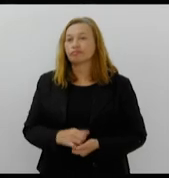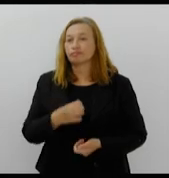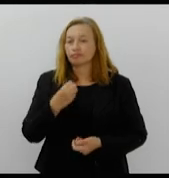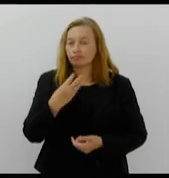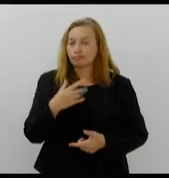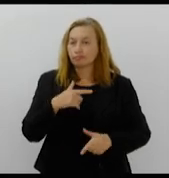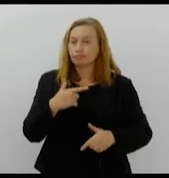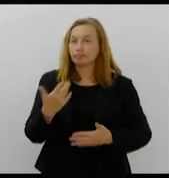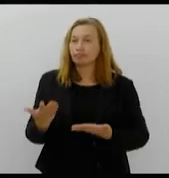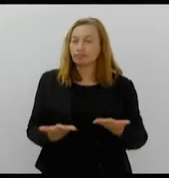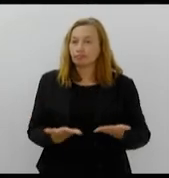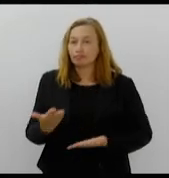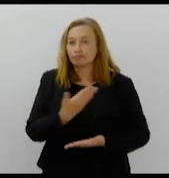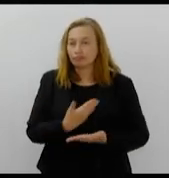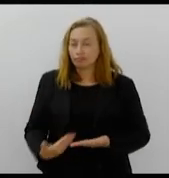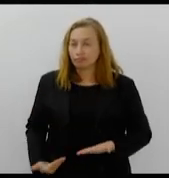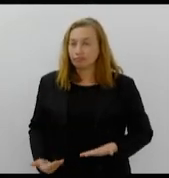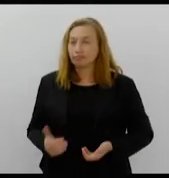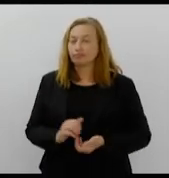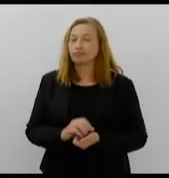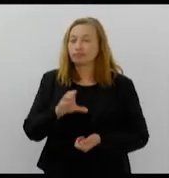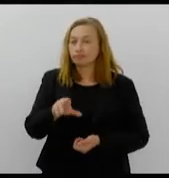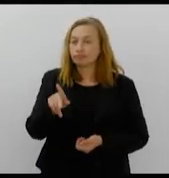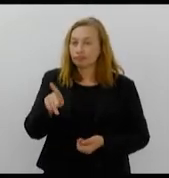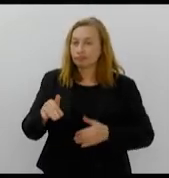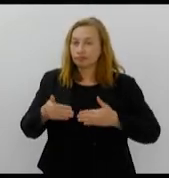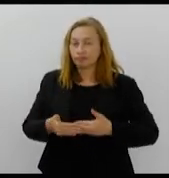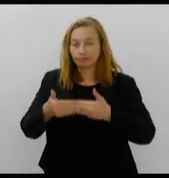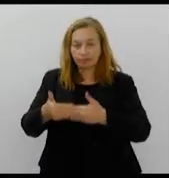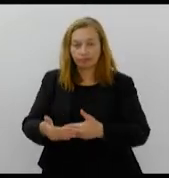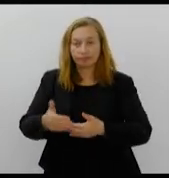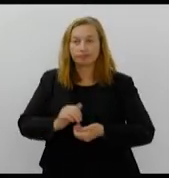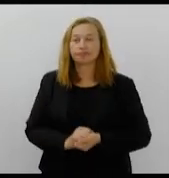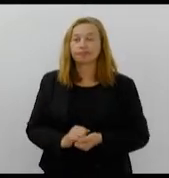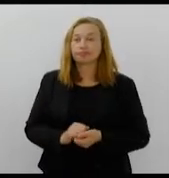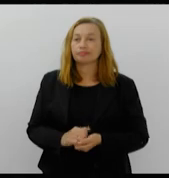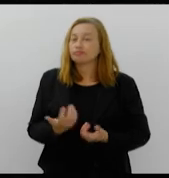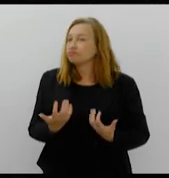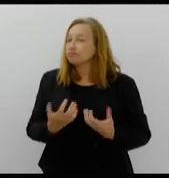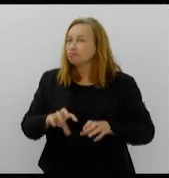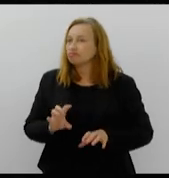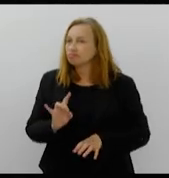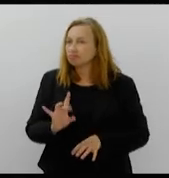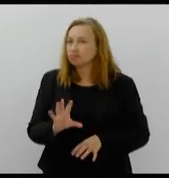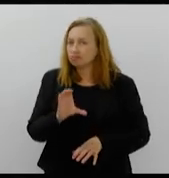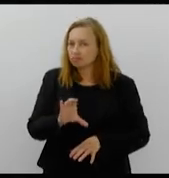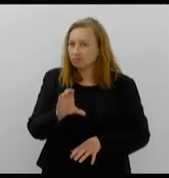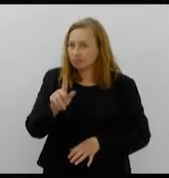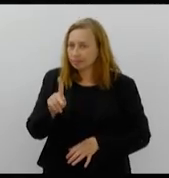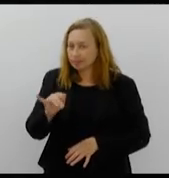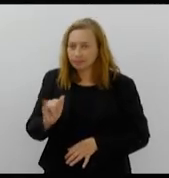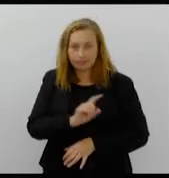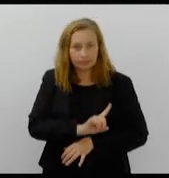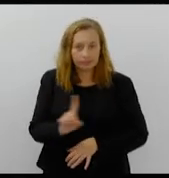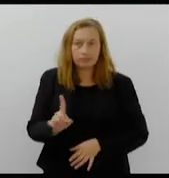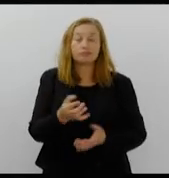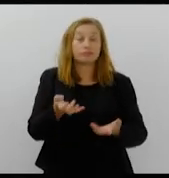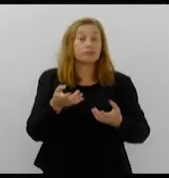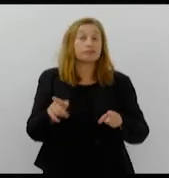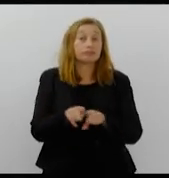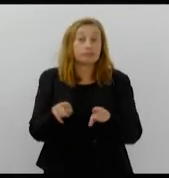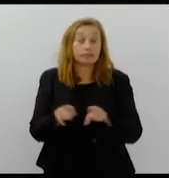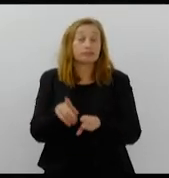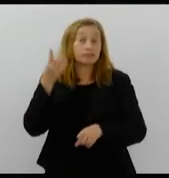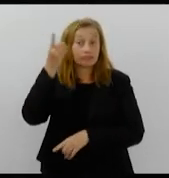pelo bom funcionamento do serviço público, é de que essa CPI avance. Mas nós não queremos apenas uma CPI. Nós queremos também,